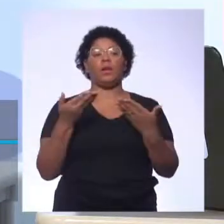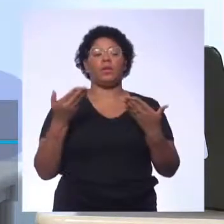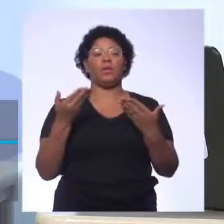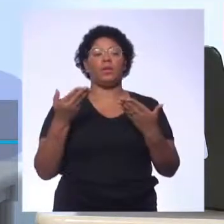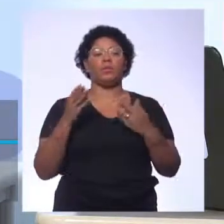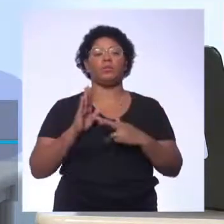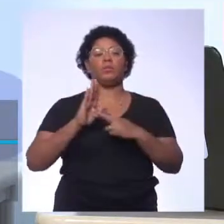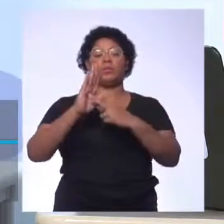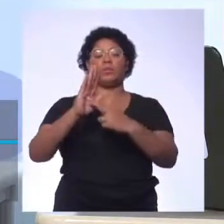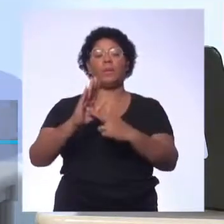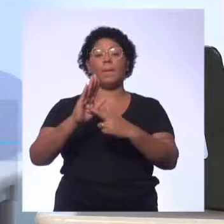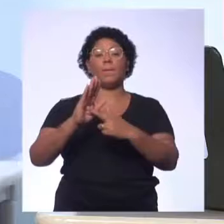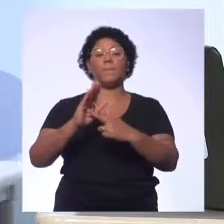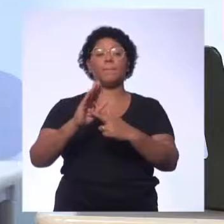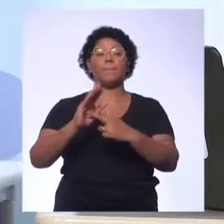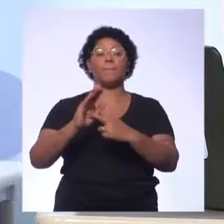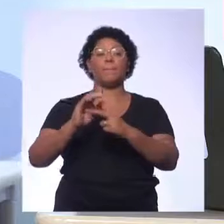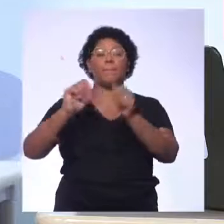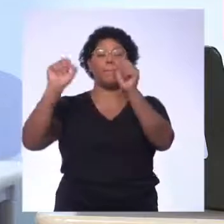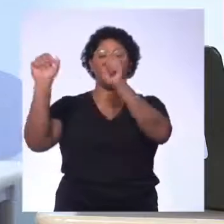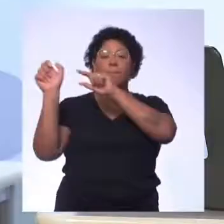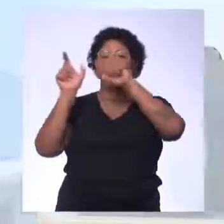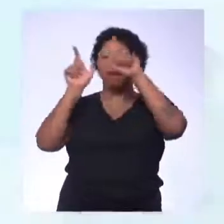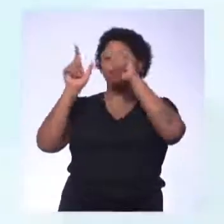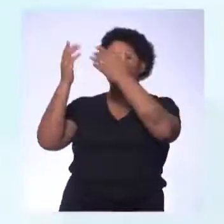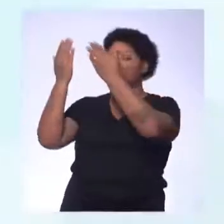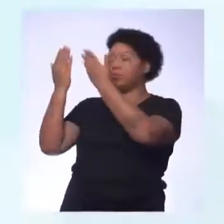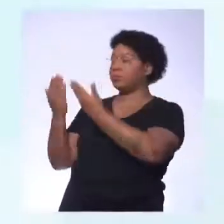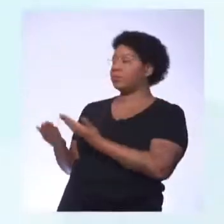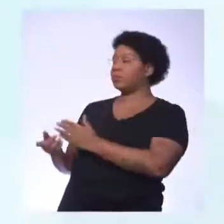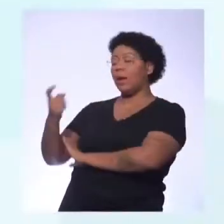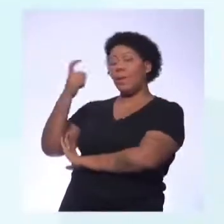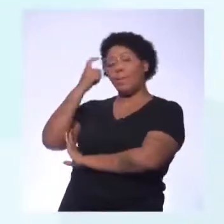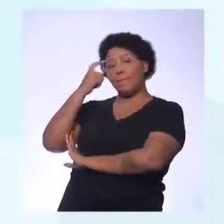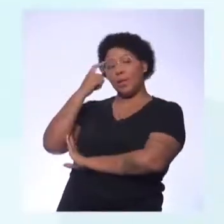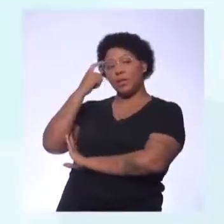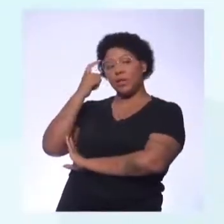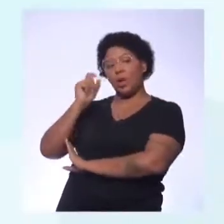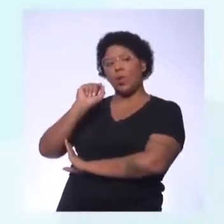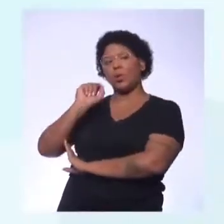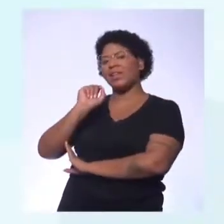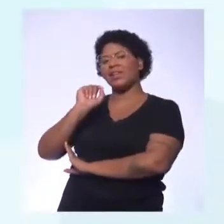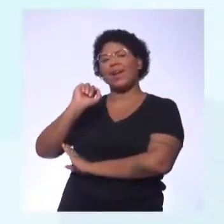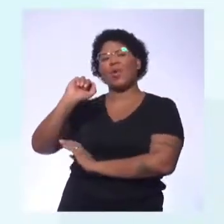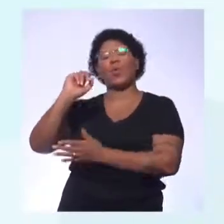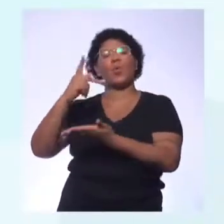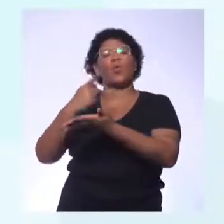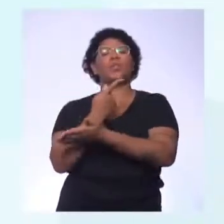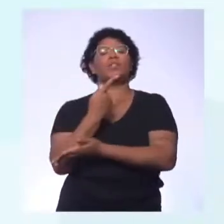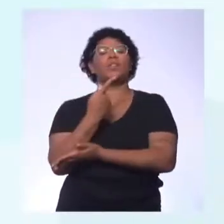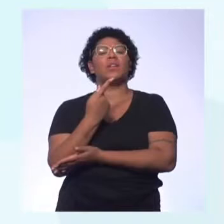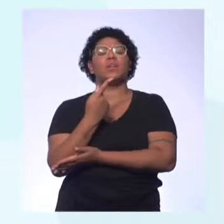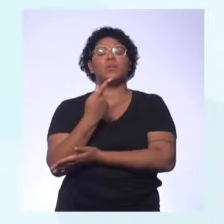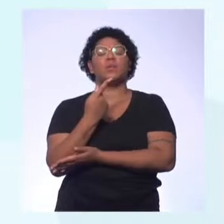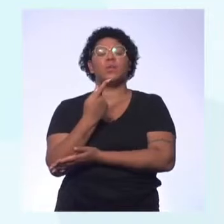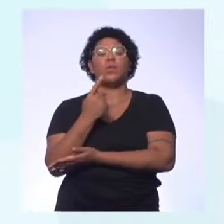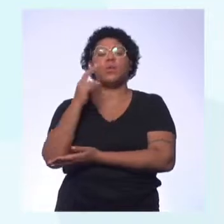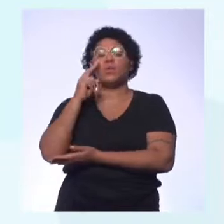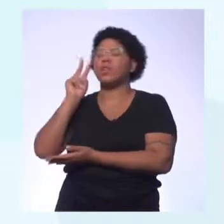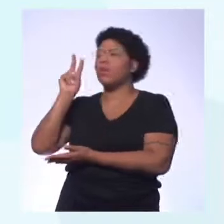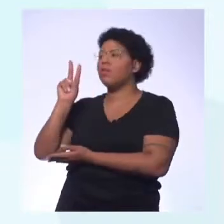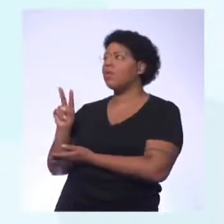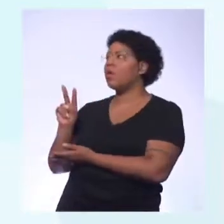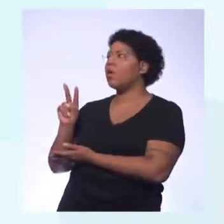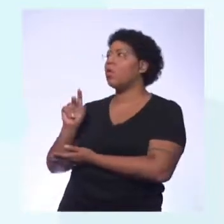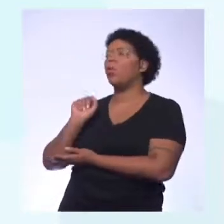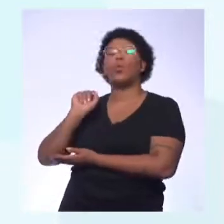vocês também mais uma imagem. Agora eu quero que vocês pensem o seguinte: nessa imagem, o que está acontecendo? Qual é a ação? O que essa menina,